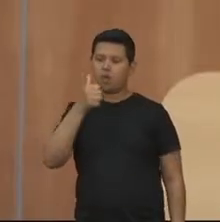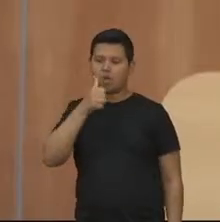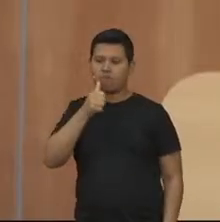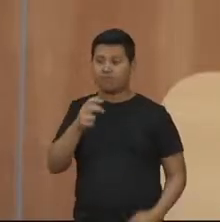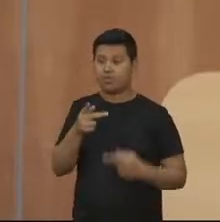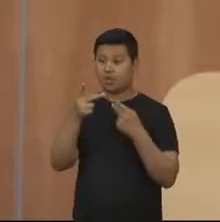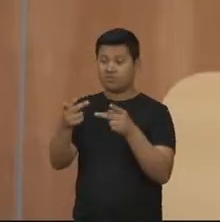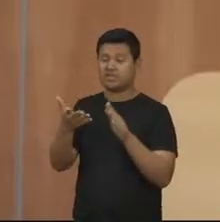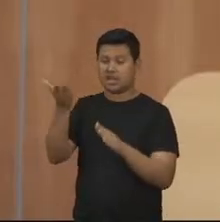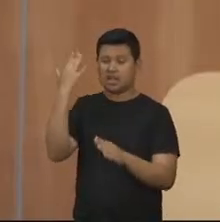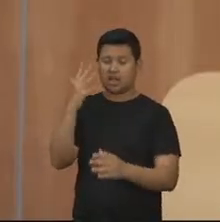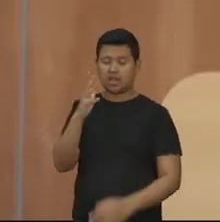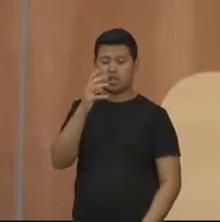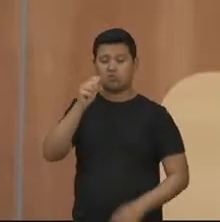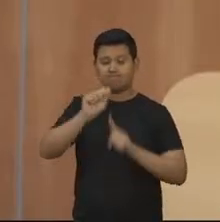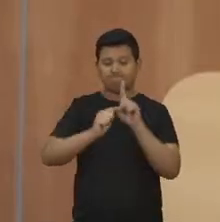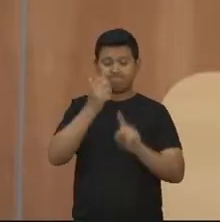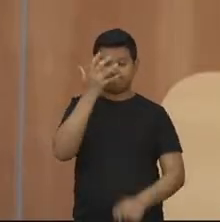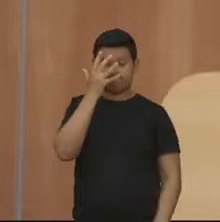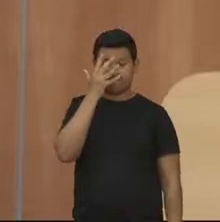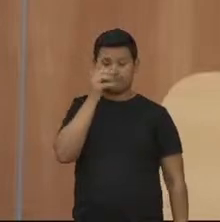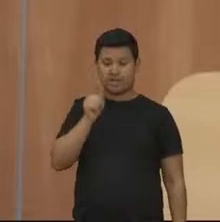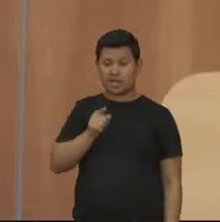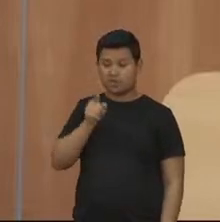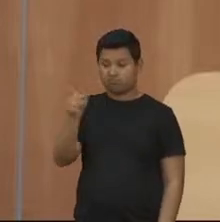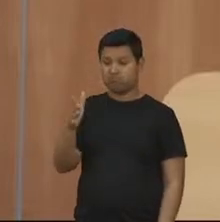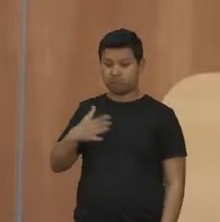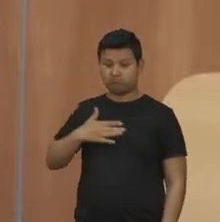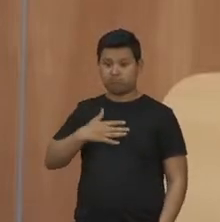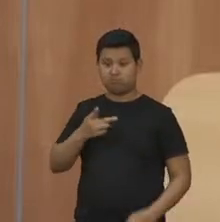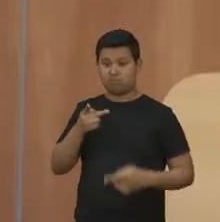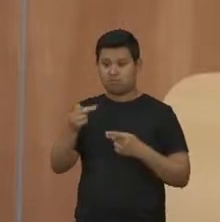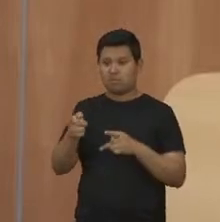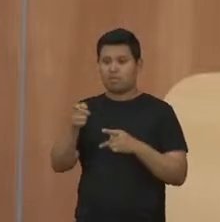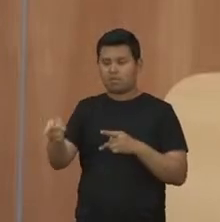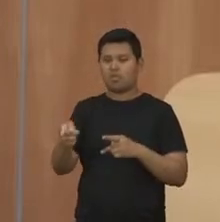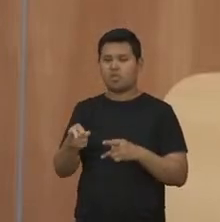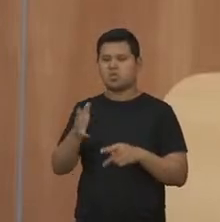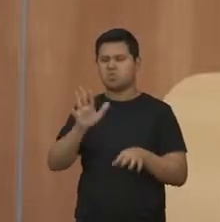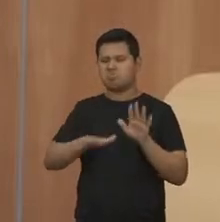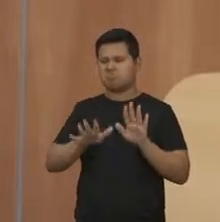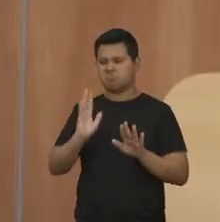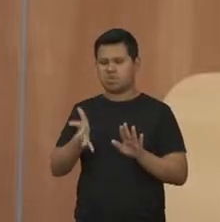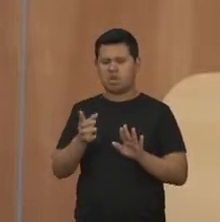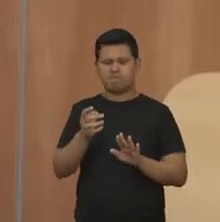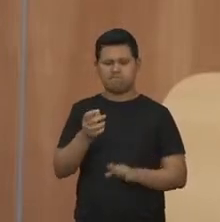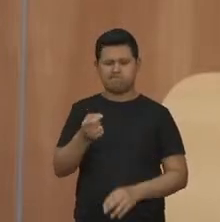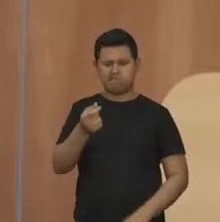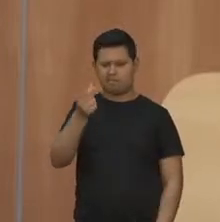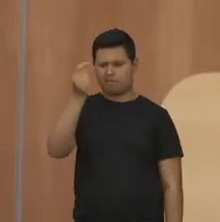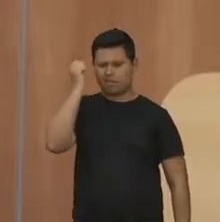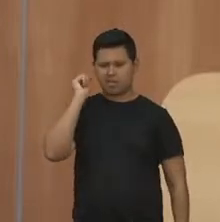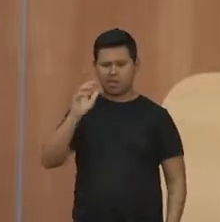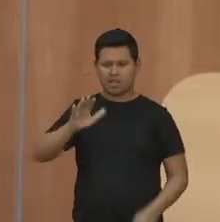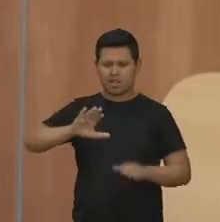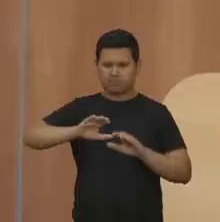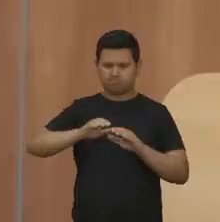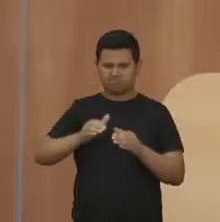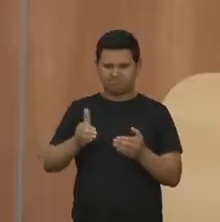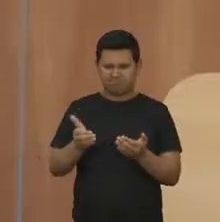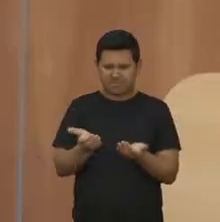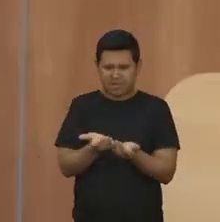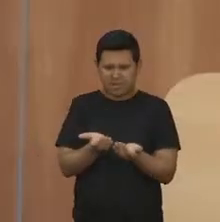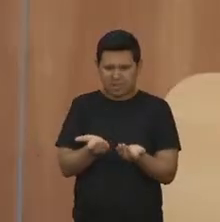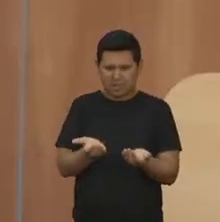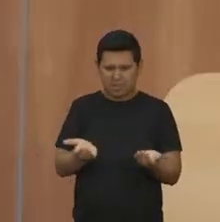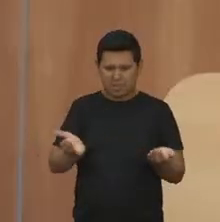lá em fevereiro desse ano, uma das primeiras ações do nosso mandato. Já fazia bastante tempo que aquele buraco estava aberto. Naquela época, a Dona Noêmia